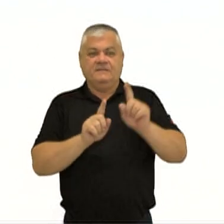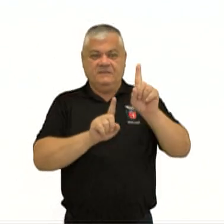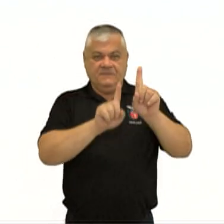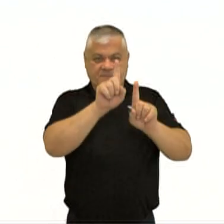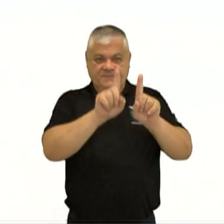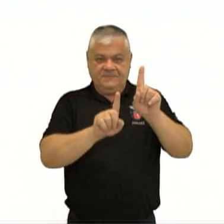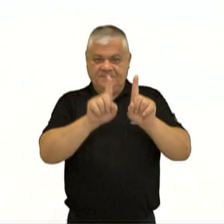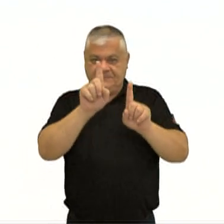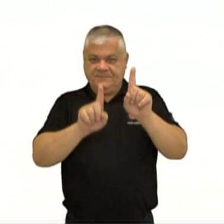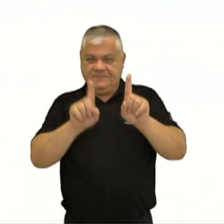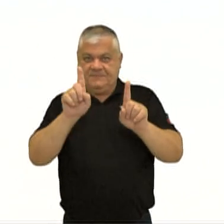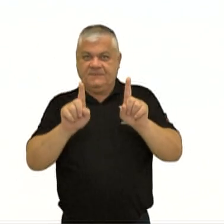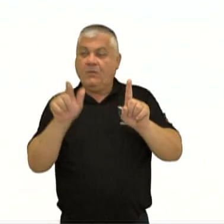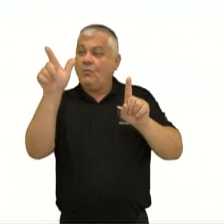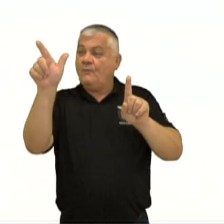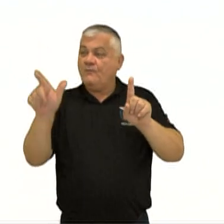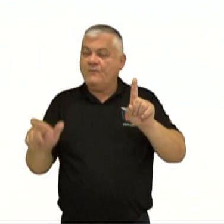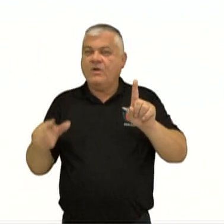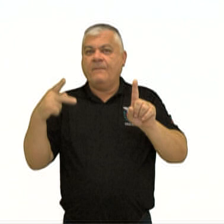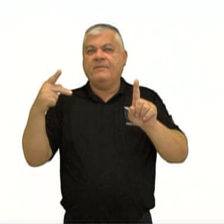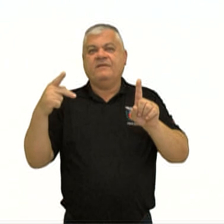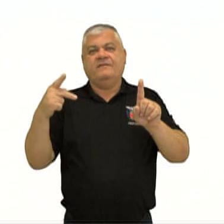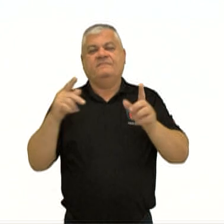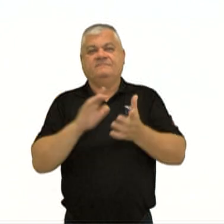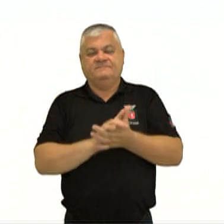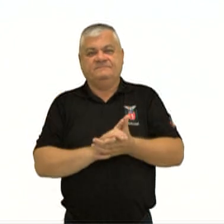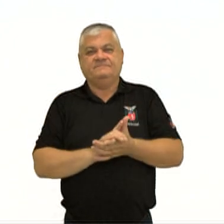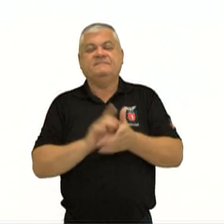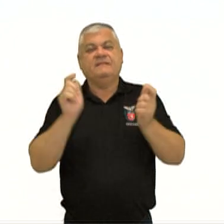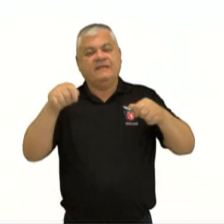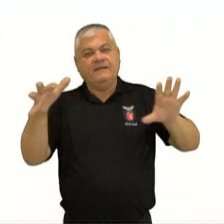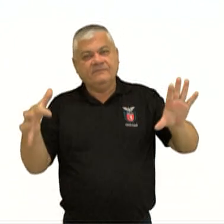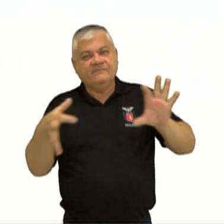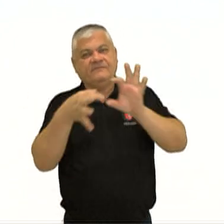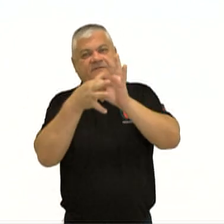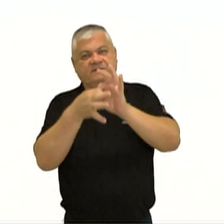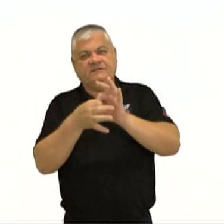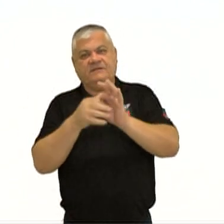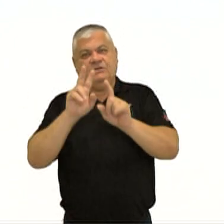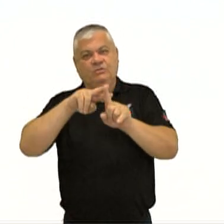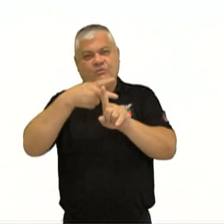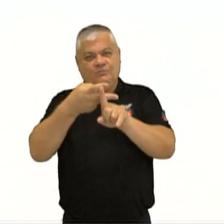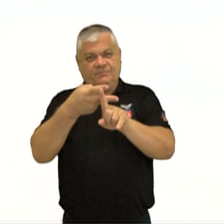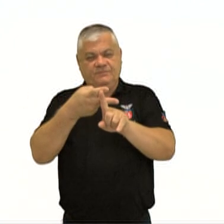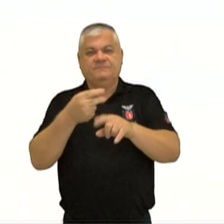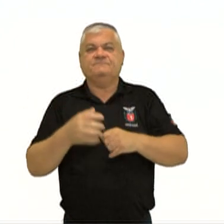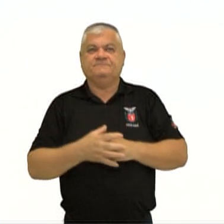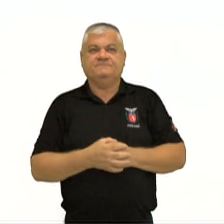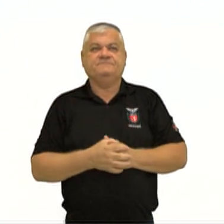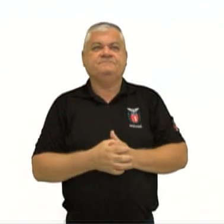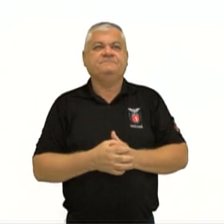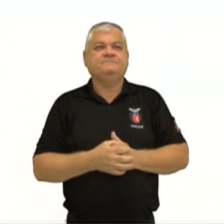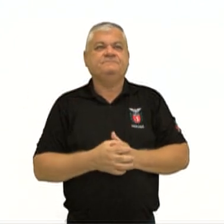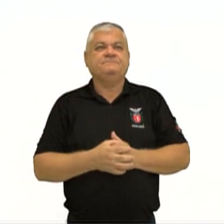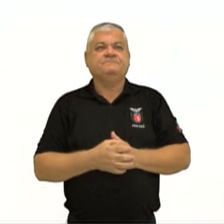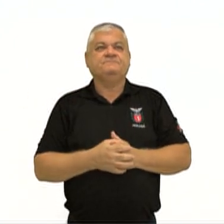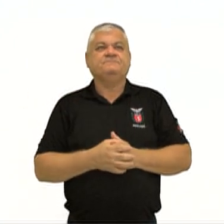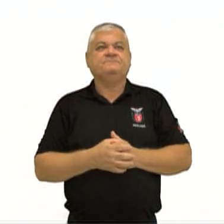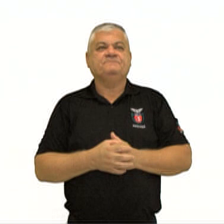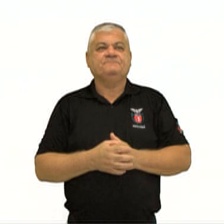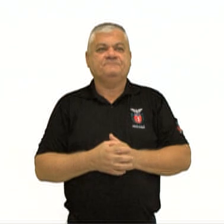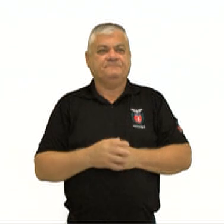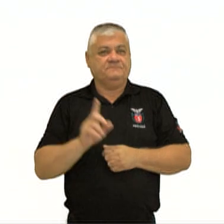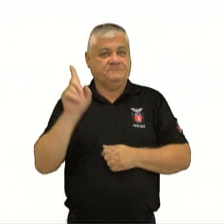s, dando a possibilidade de eu formar uma ligação dupla, tá certo? E ainda